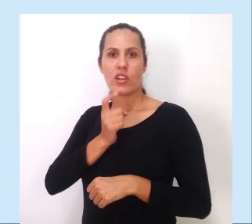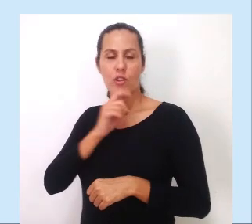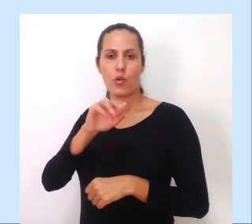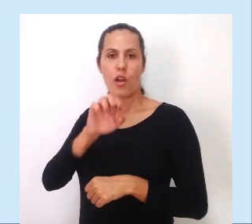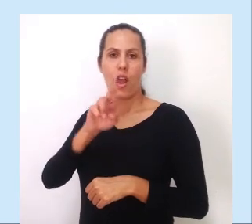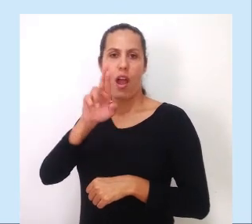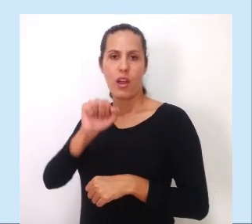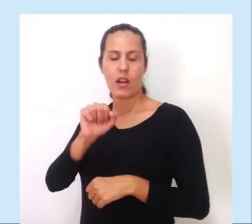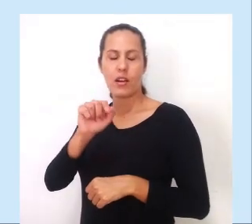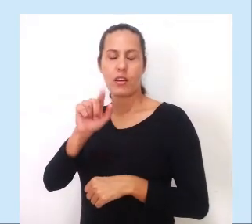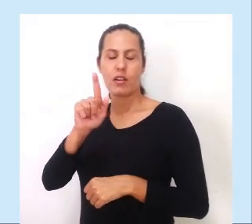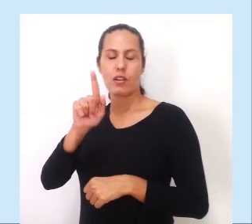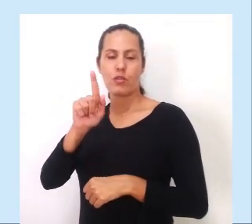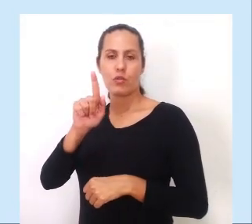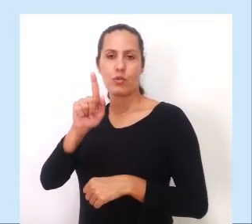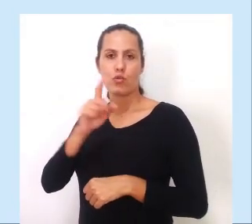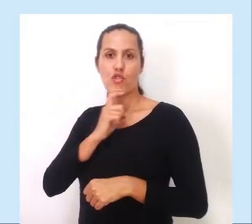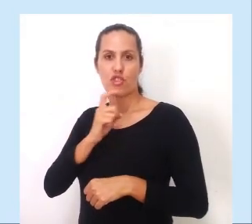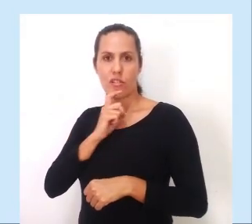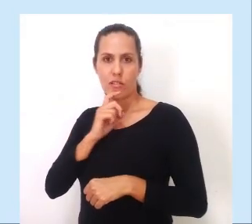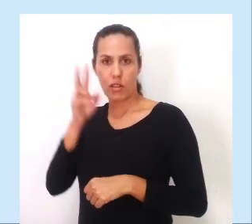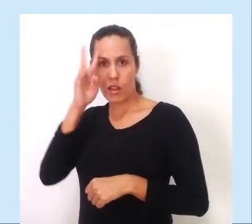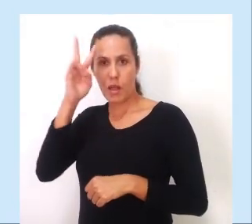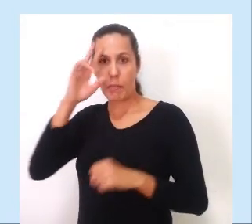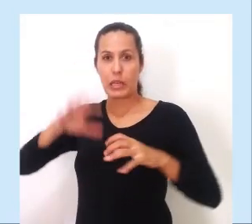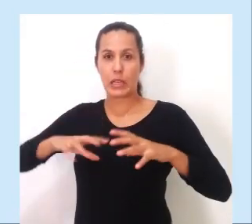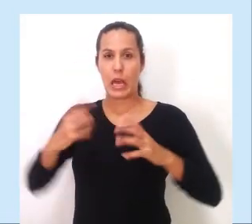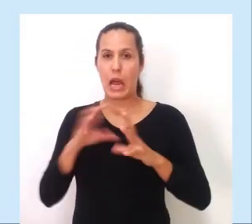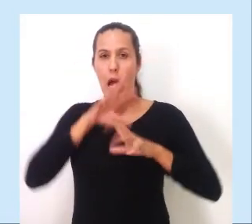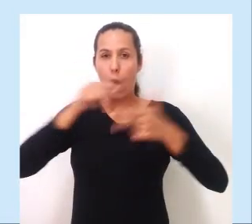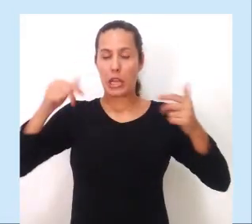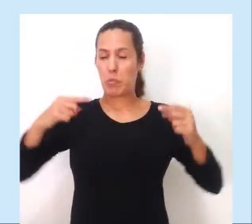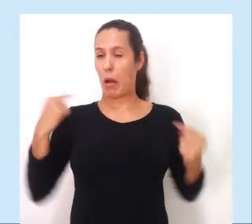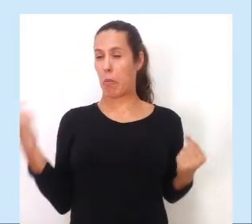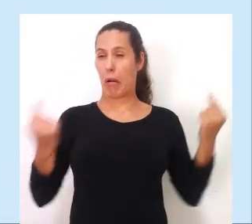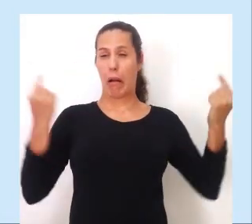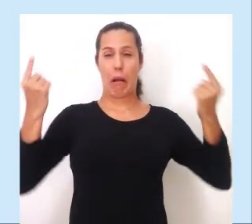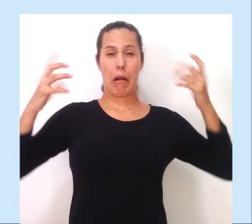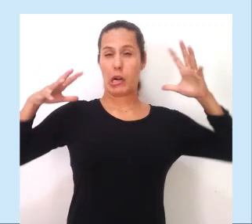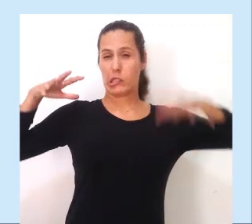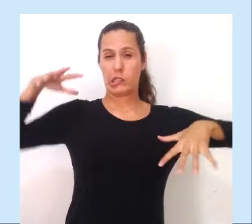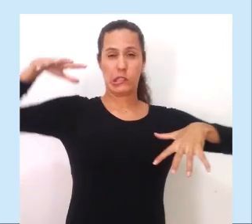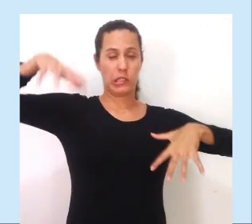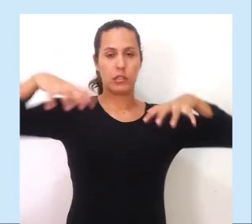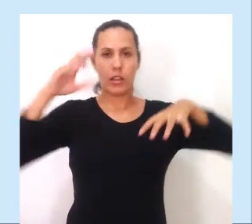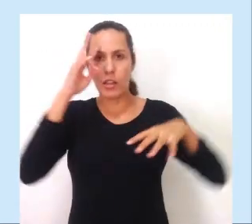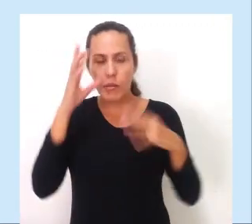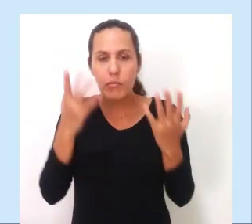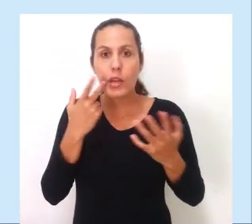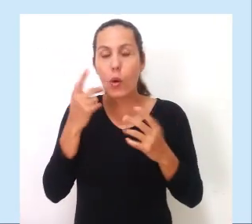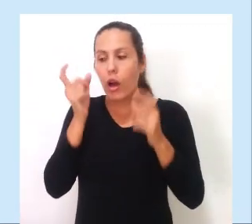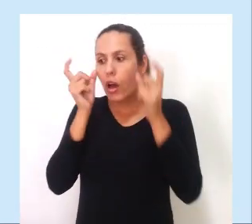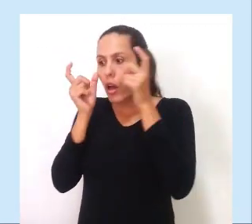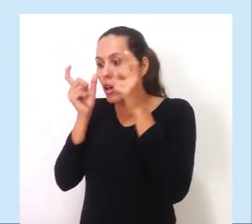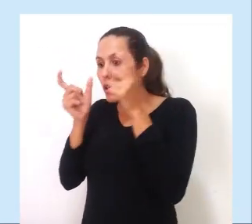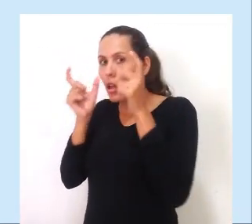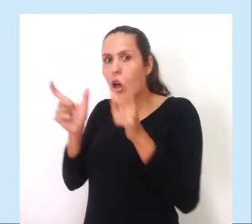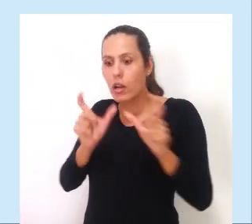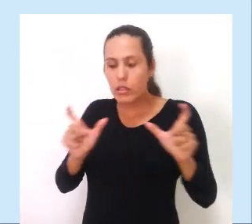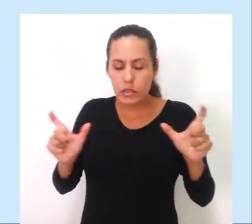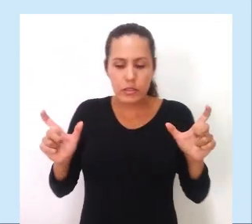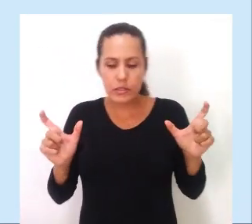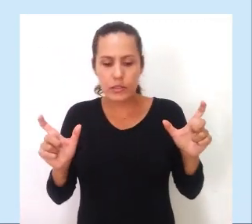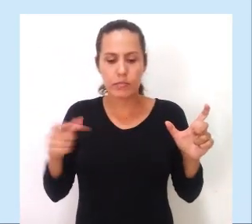aqueles mamutes enormes, né? Aqueles elefantes enormes. Então eu acho muito interessante quando a